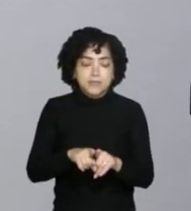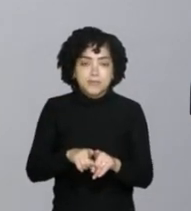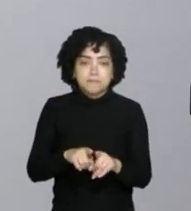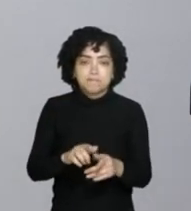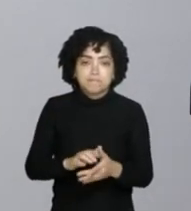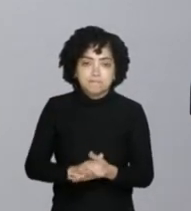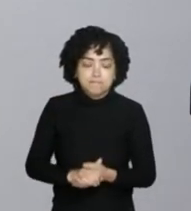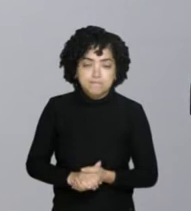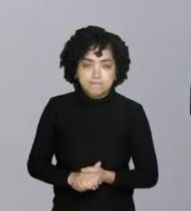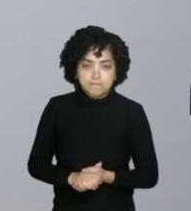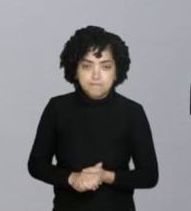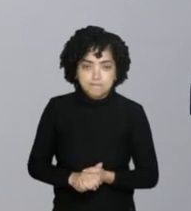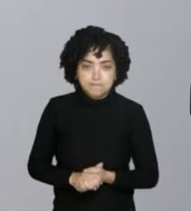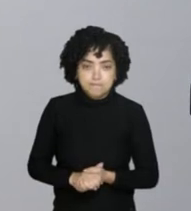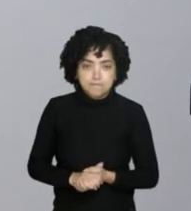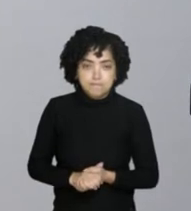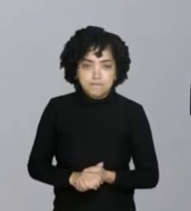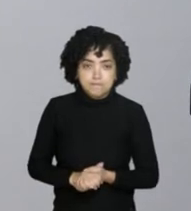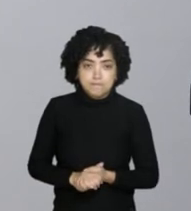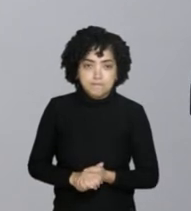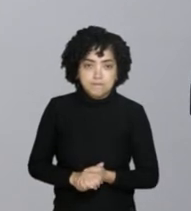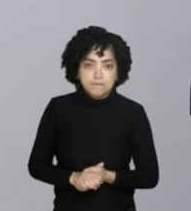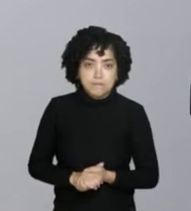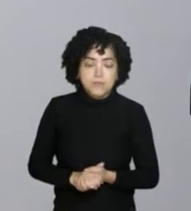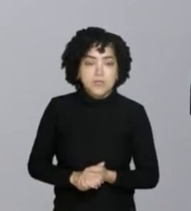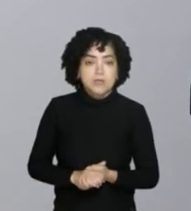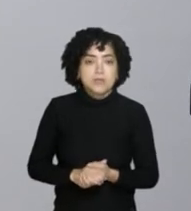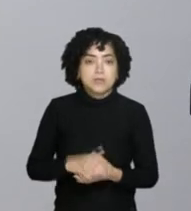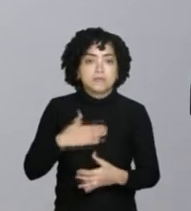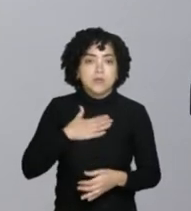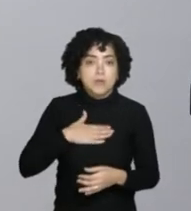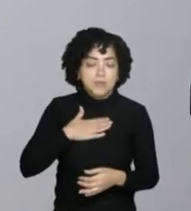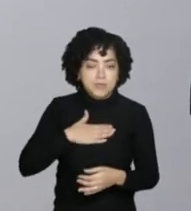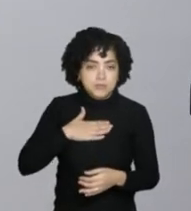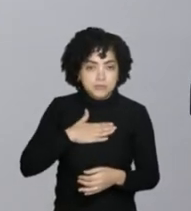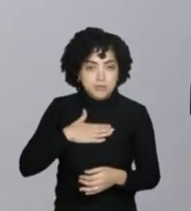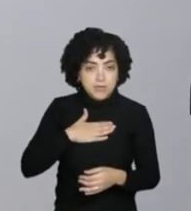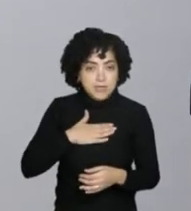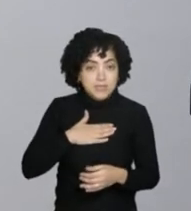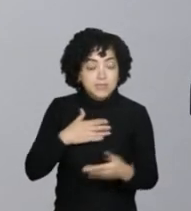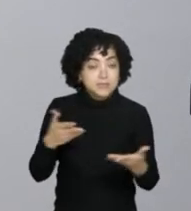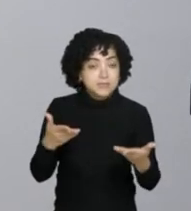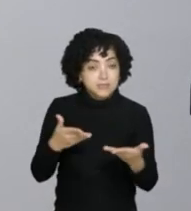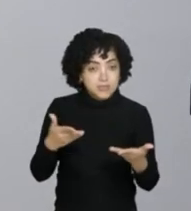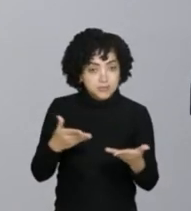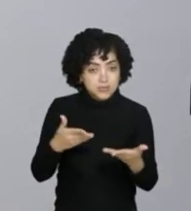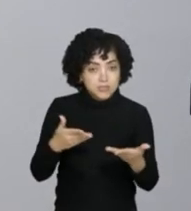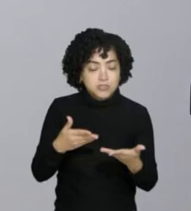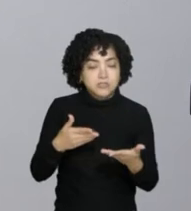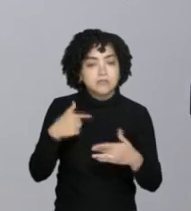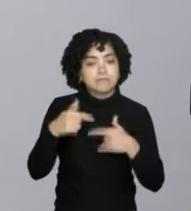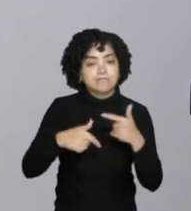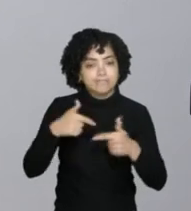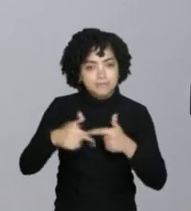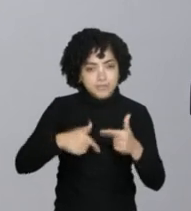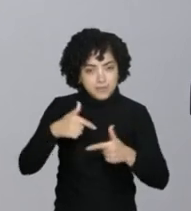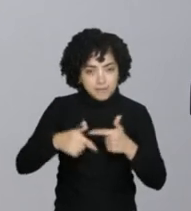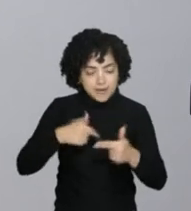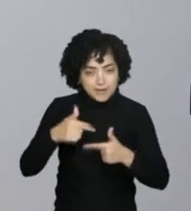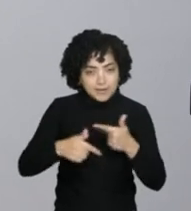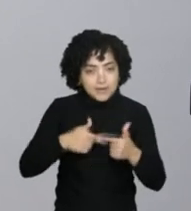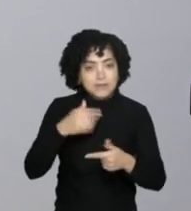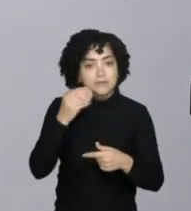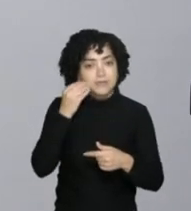Enfim, levar um grande abraço a eles e dizer que estamos aqui, trabalhando, tentando